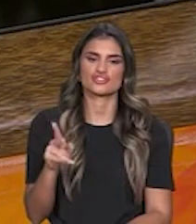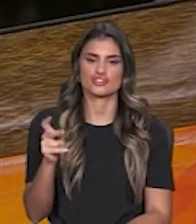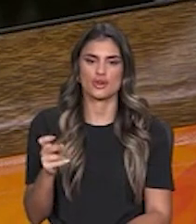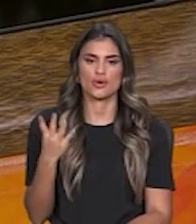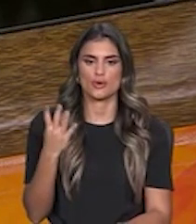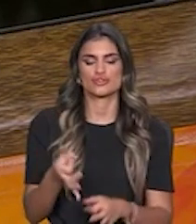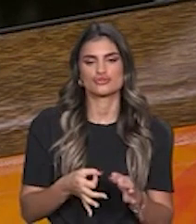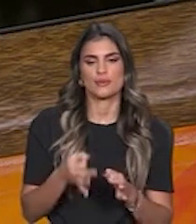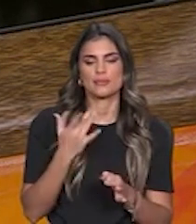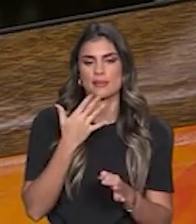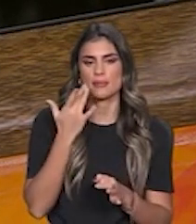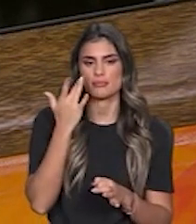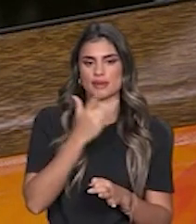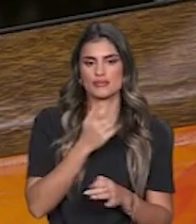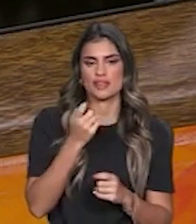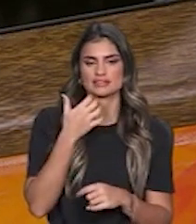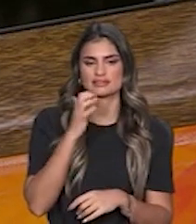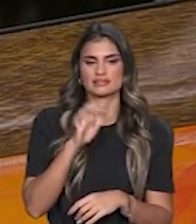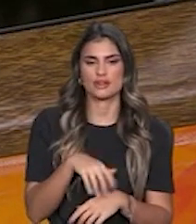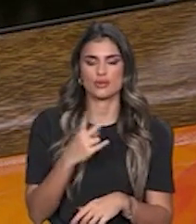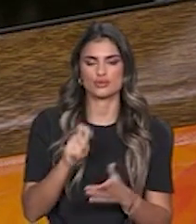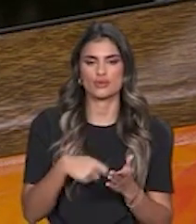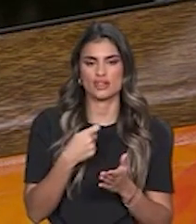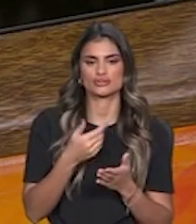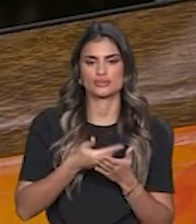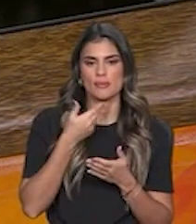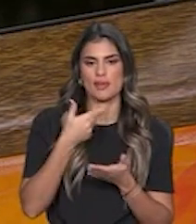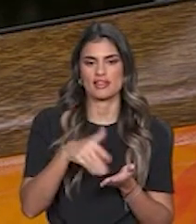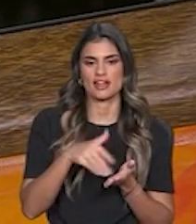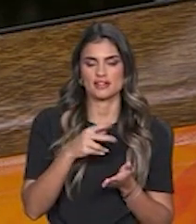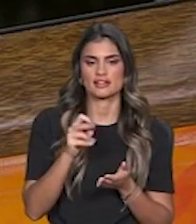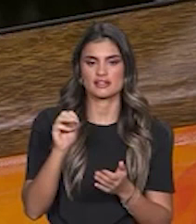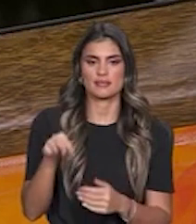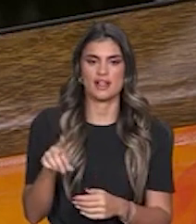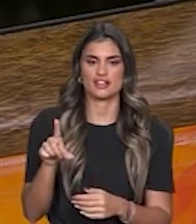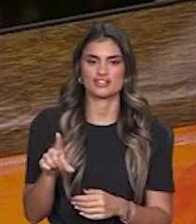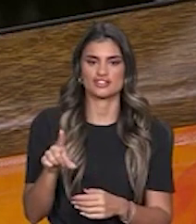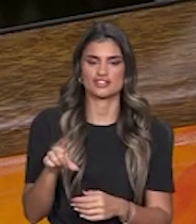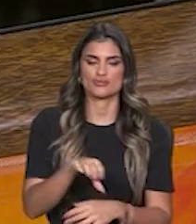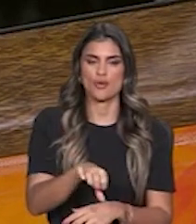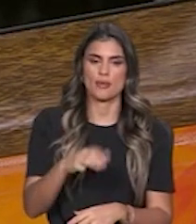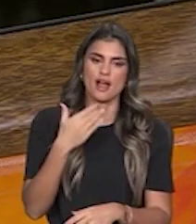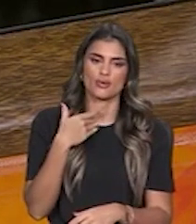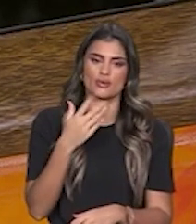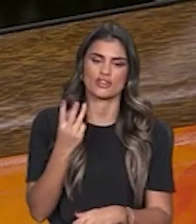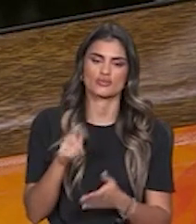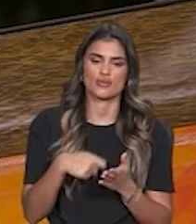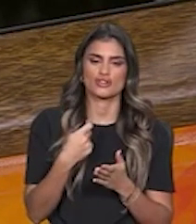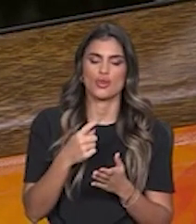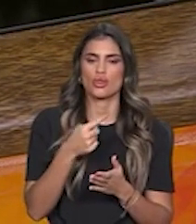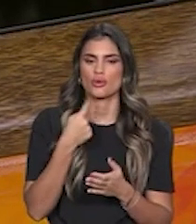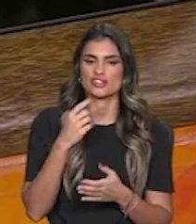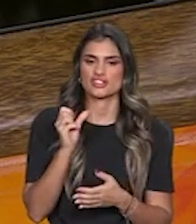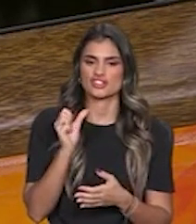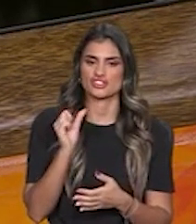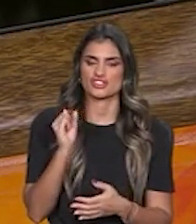4 grãos de pimenta preta, uma pitada de sal, 2 colheres de sopa de manteiga, 30 ml de chantilly e 3 colheres de sopa de doce de ginja.